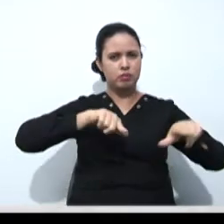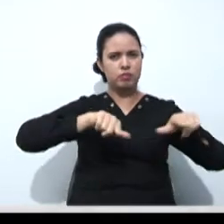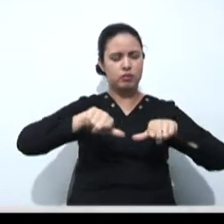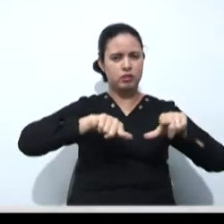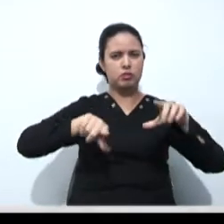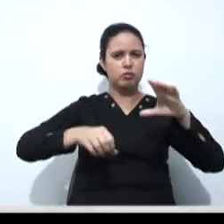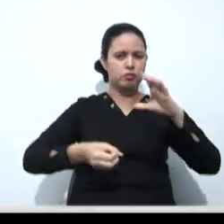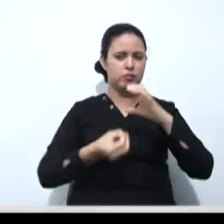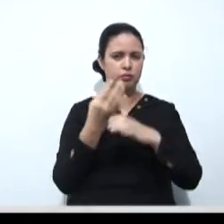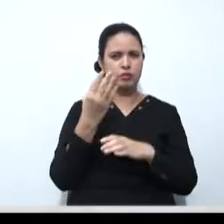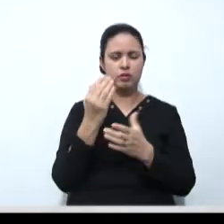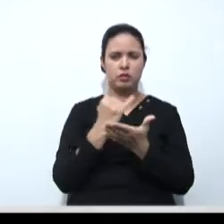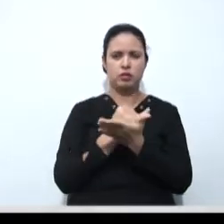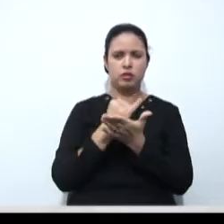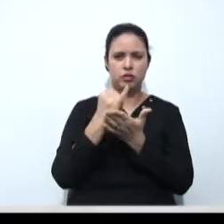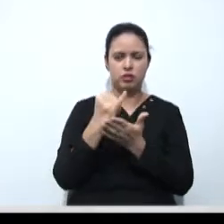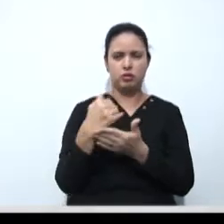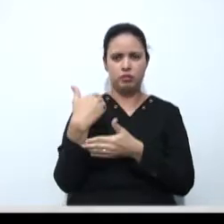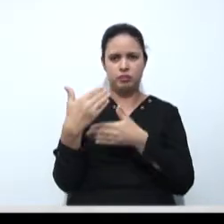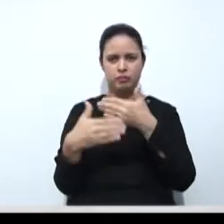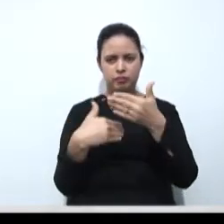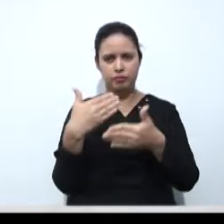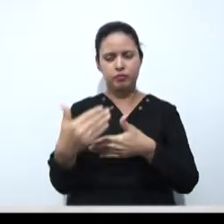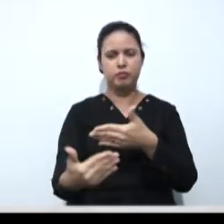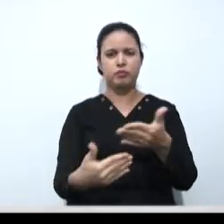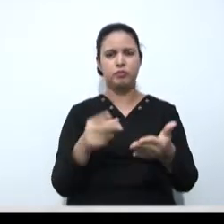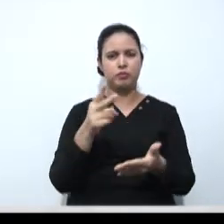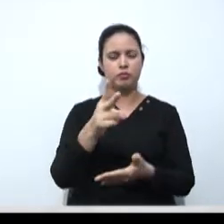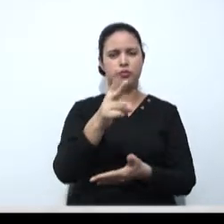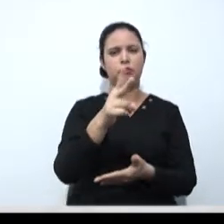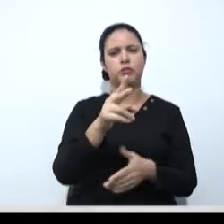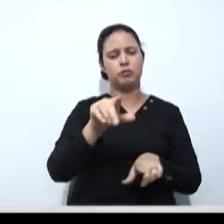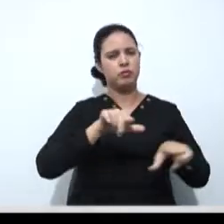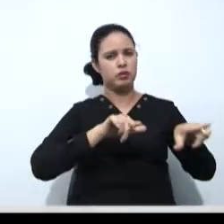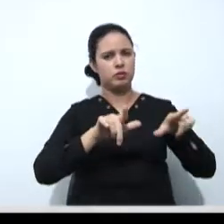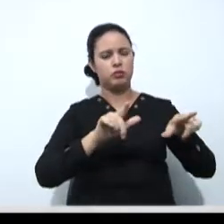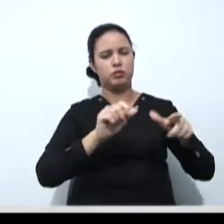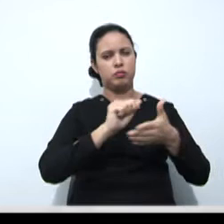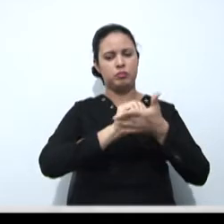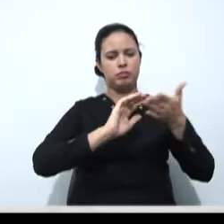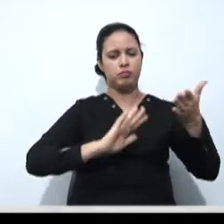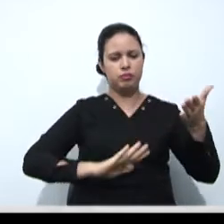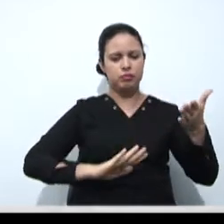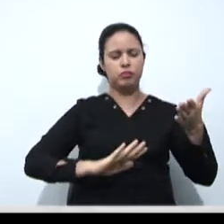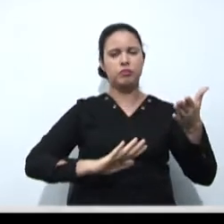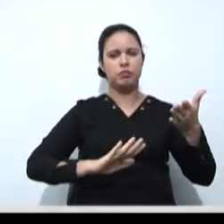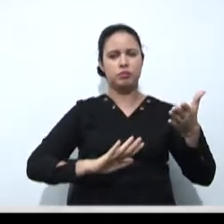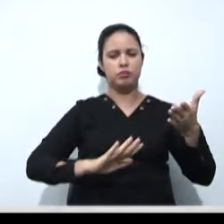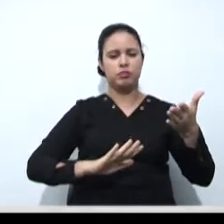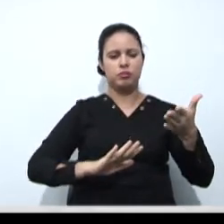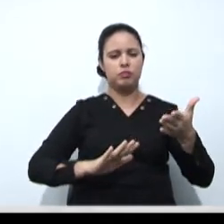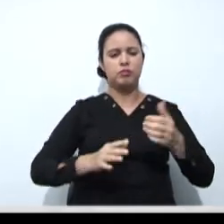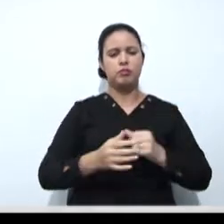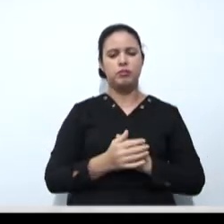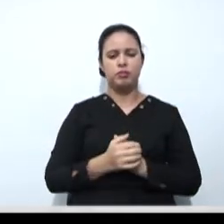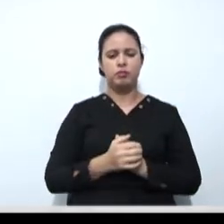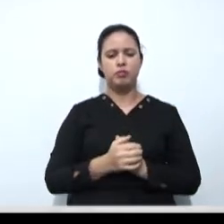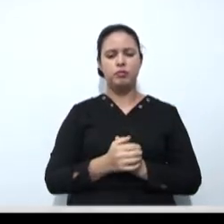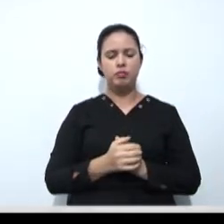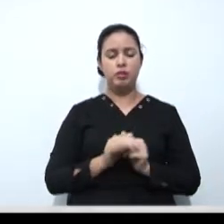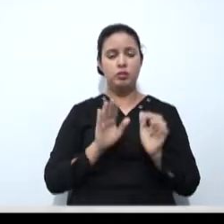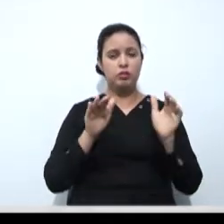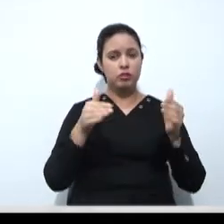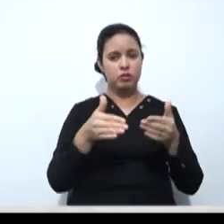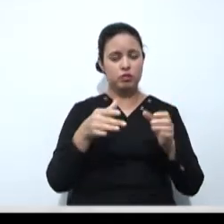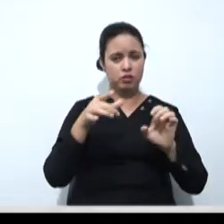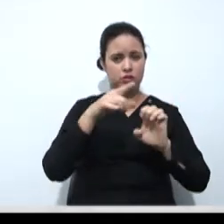como iniciar, desenvolver e sustentar uma atividade de empreendimento cooperativo. Então, esse curso